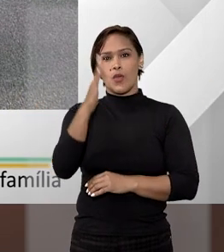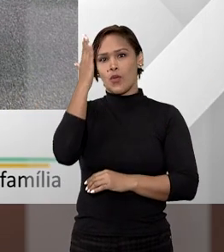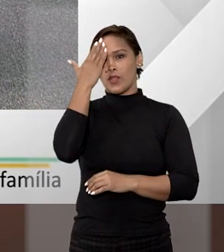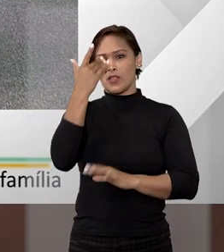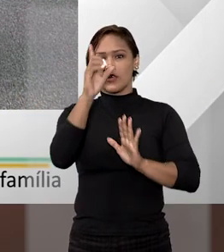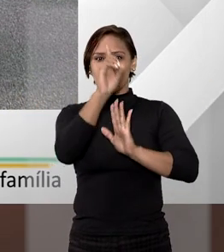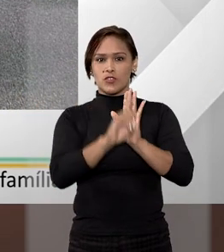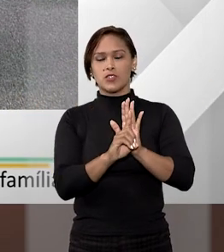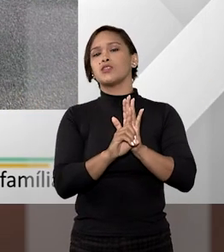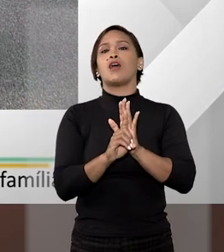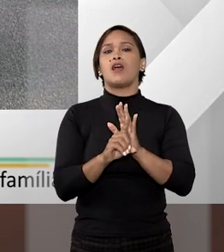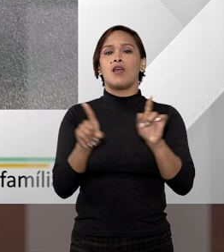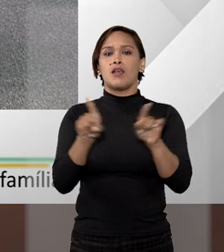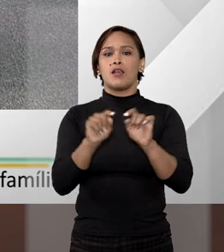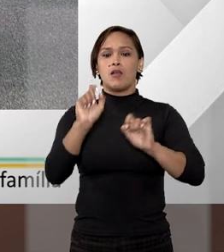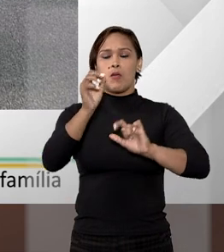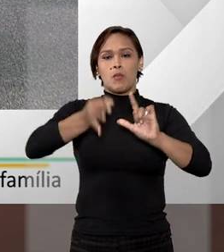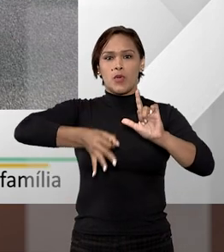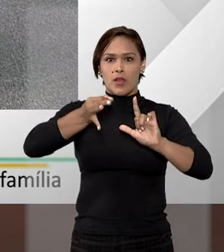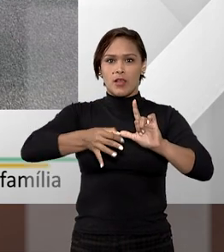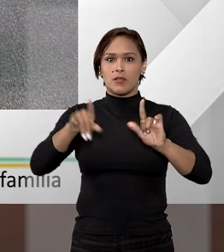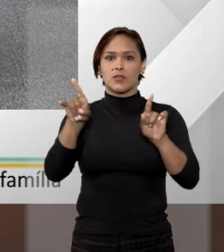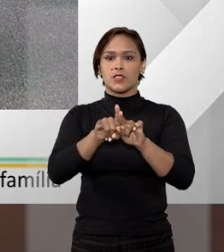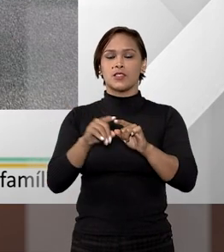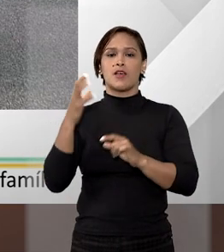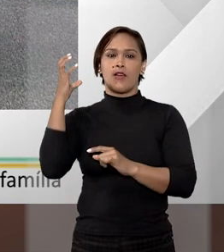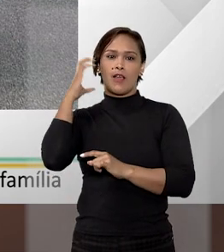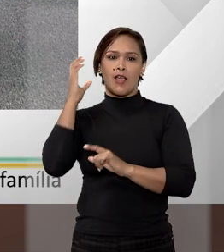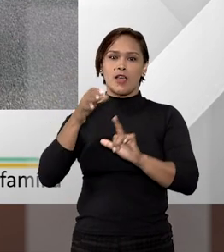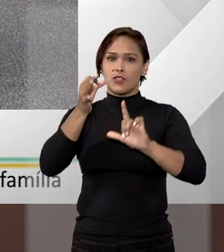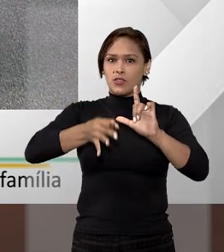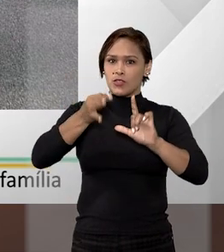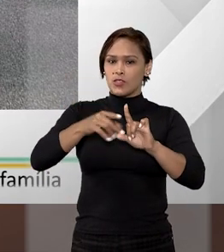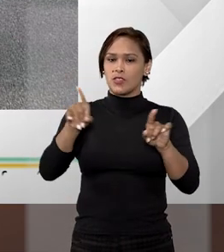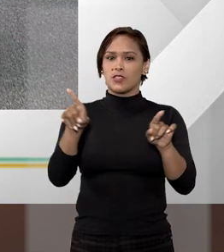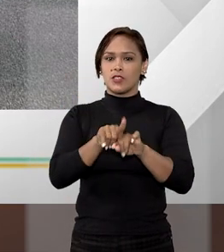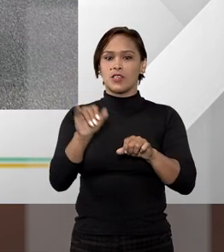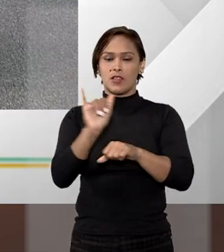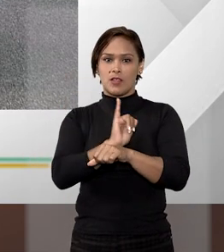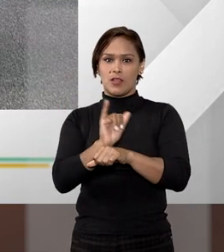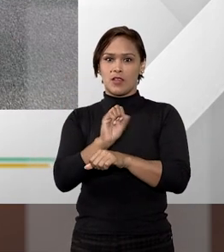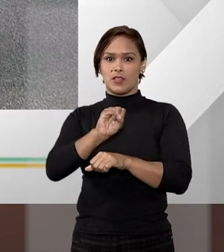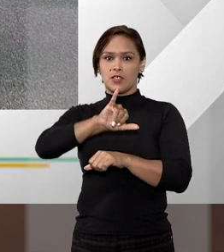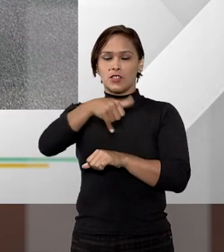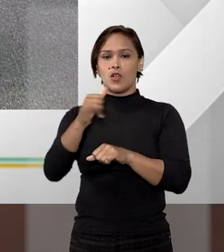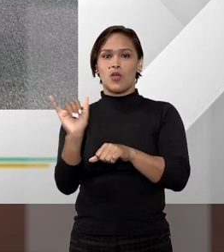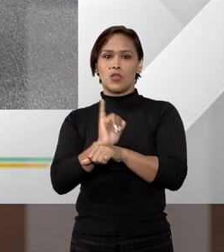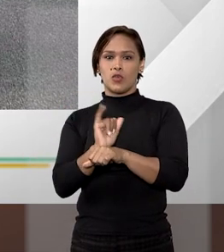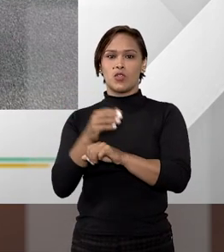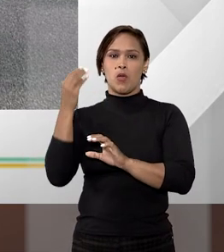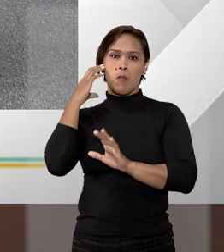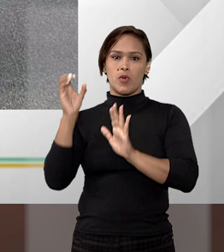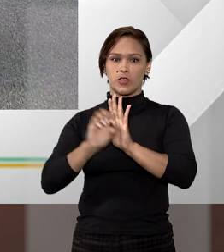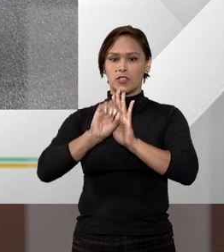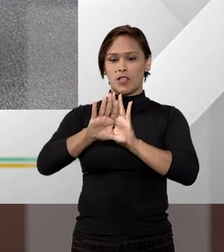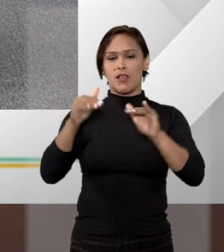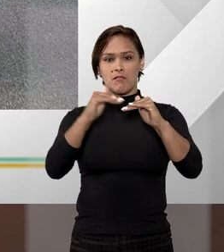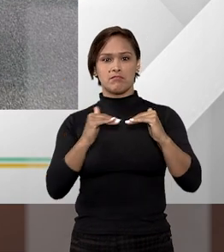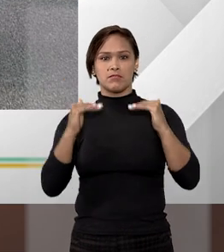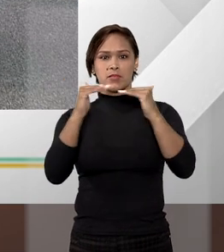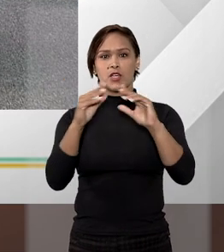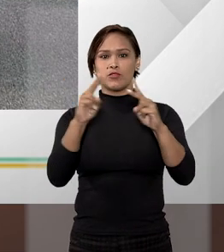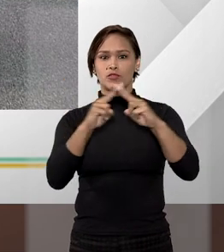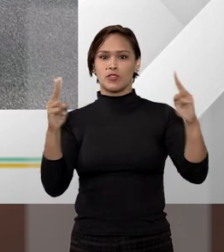Entender Direito está na programação da TV Justiça, da Rádio Justiça e no canal do STJ no YouTube e em podcast nas